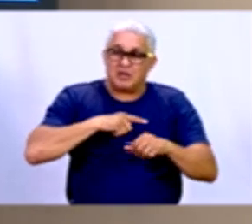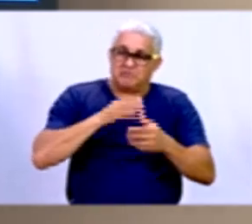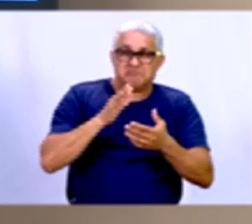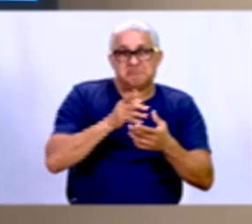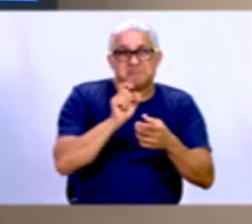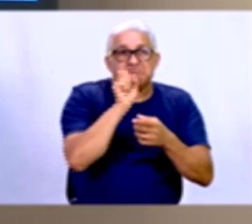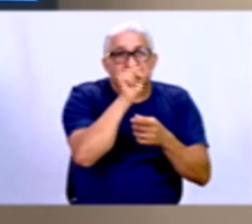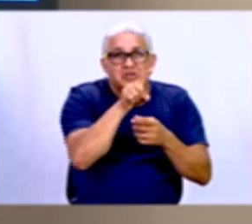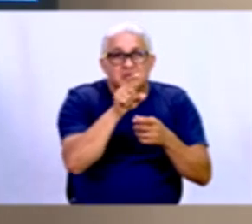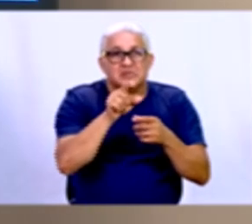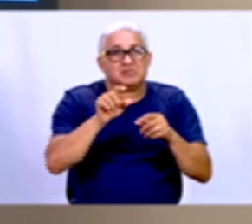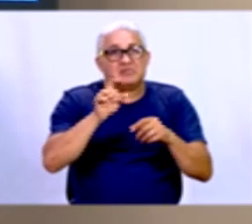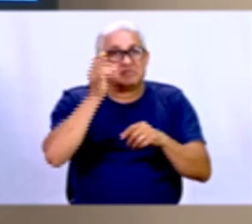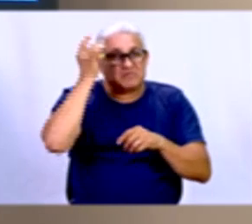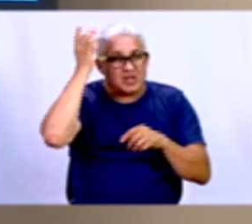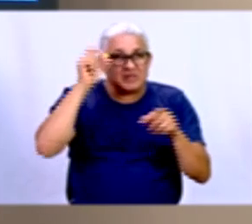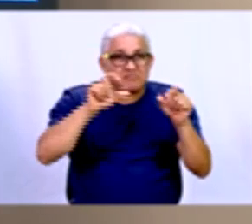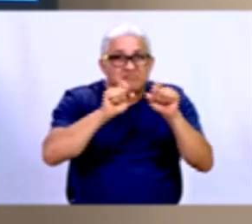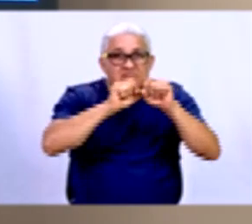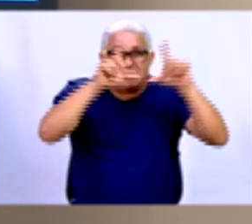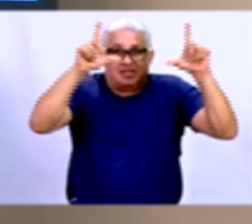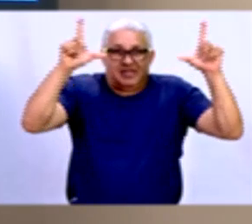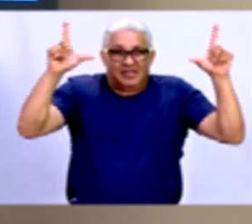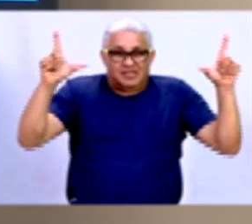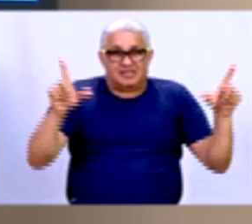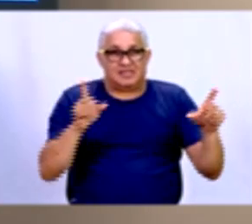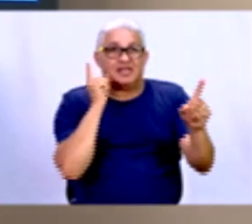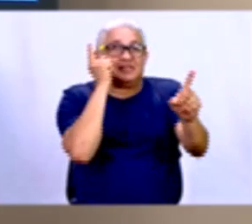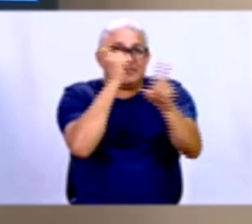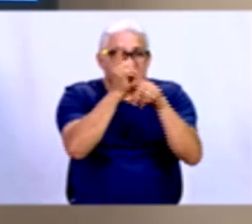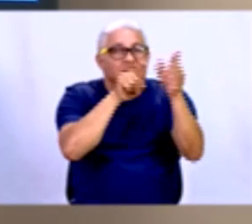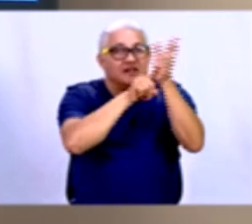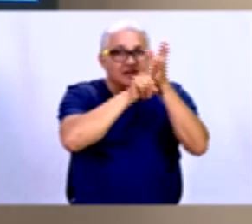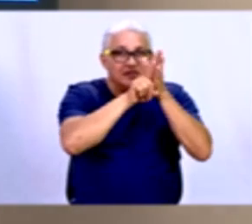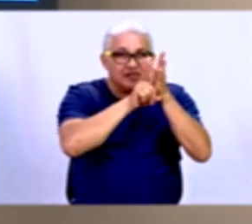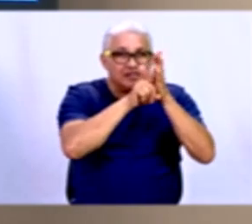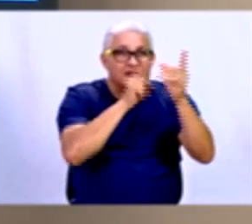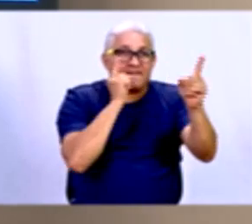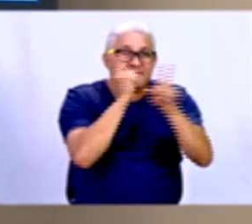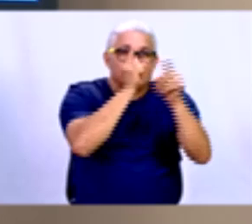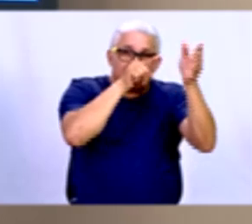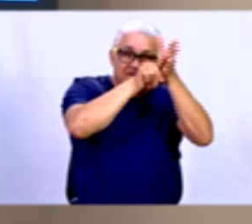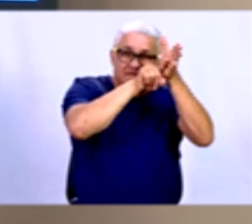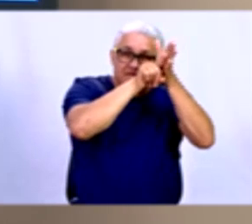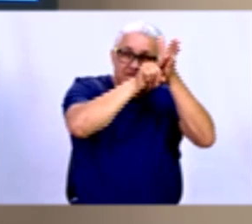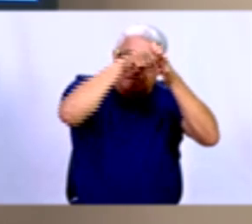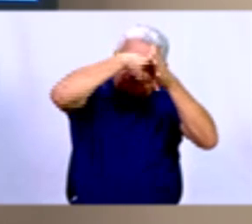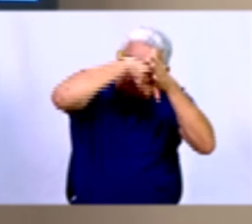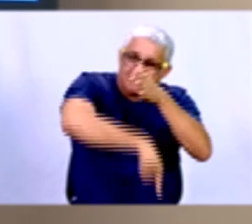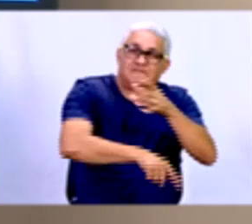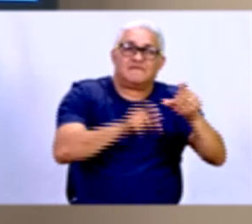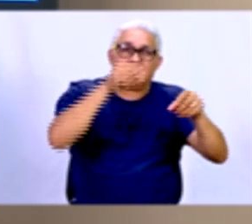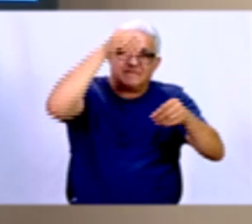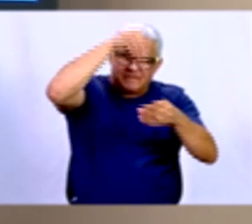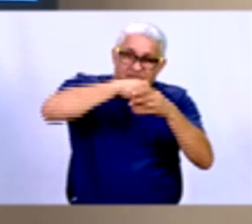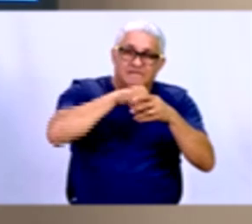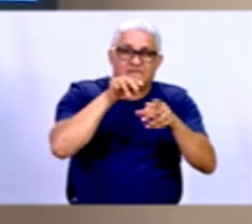um botãozinho lá fácil de encontrar, de pesquisar, que faz pesquisa só dentro desse site, porque eu já